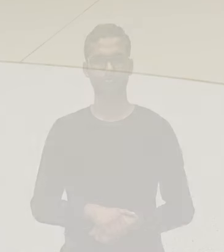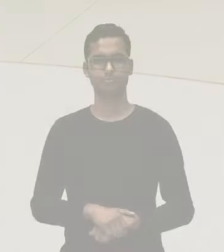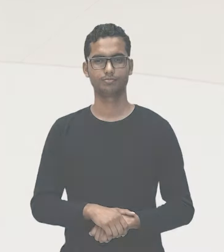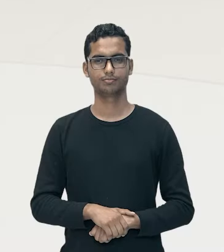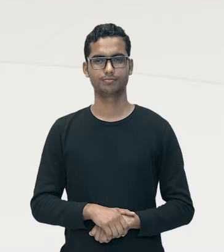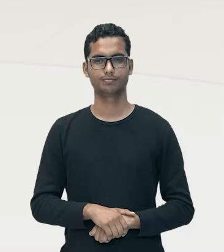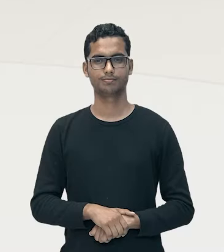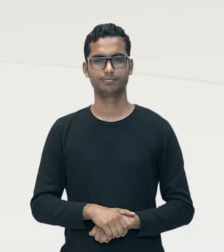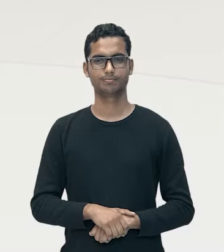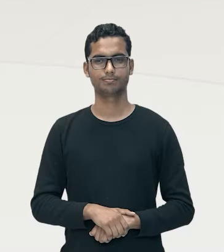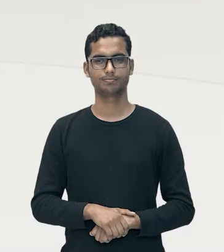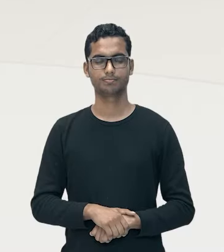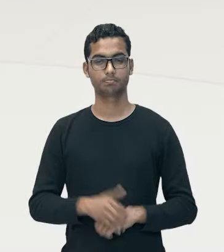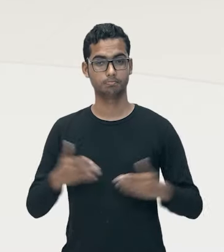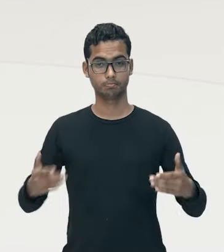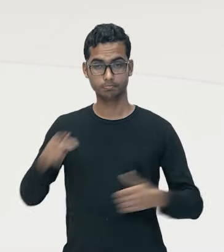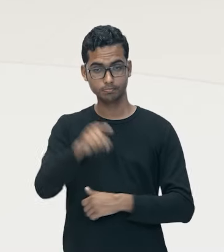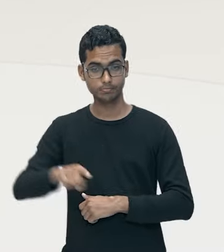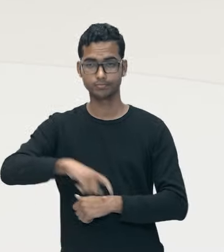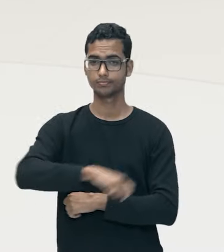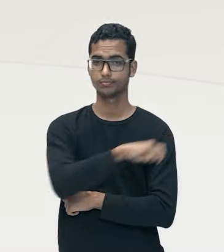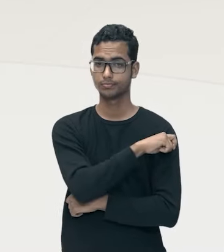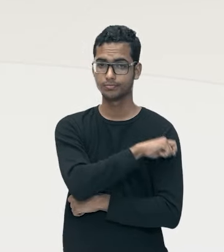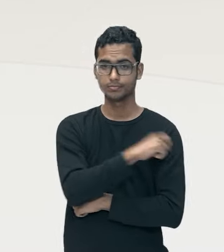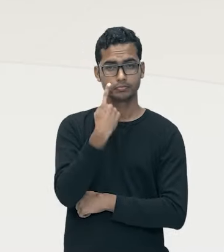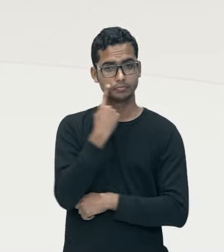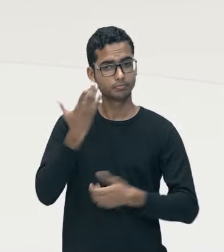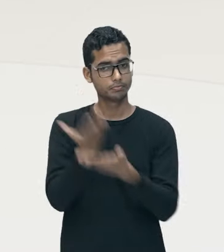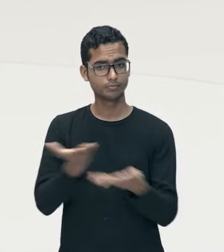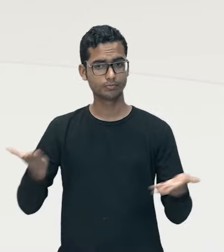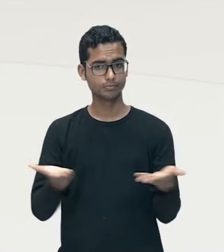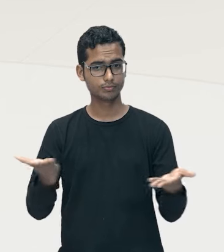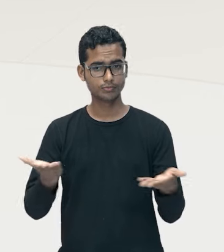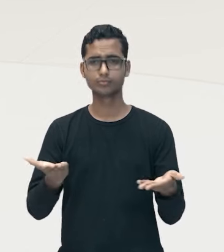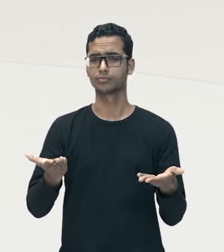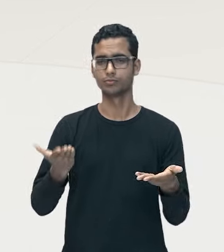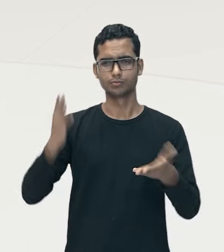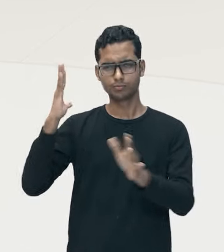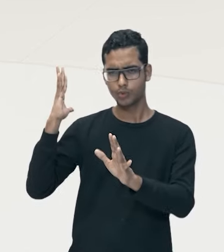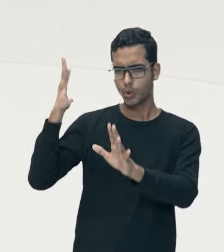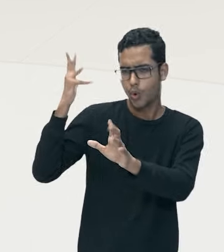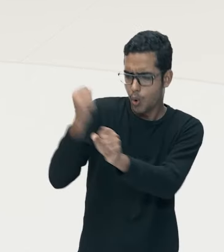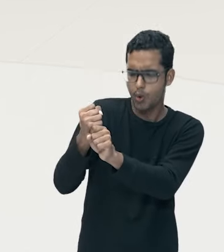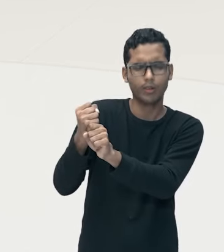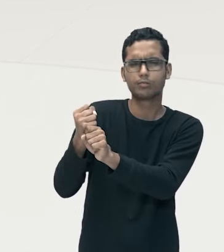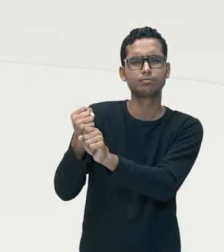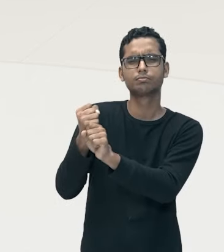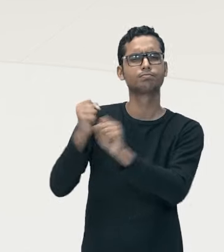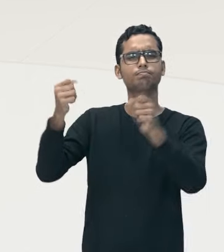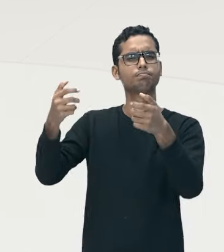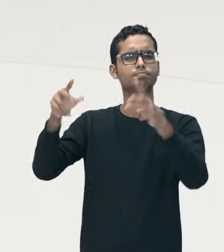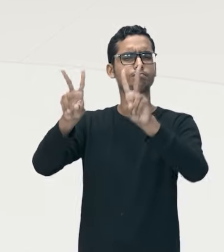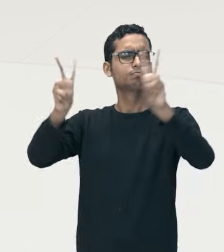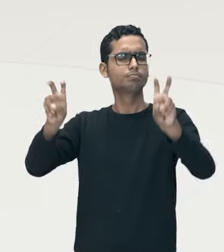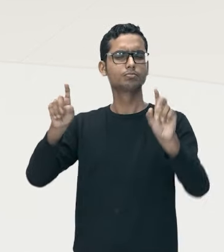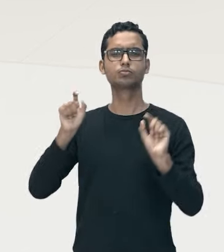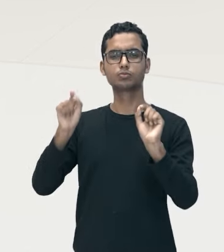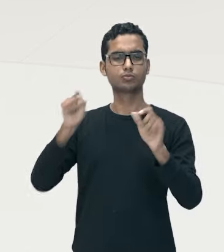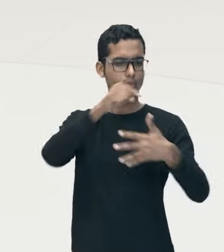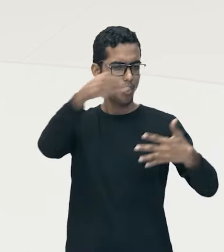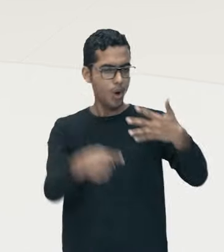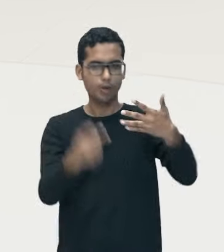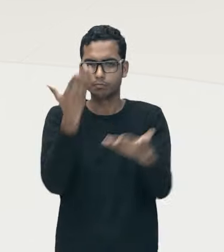revisão então queridos na nossa aula aqui de revisão a gente vai abordar um pouco mais os assuntos